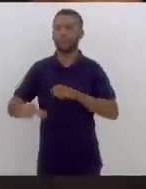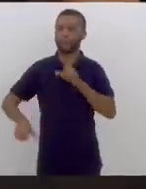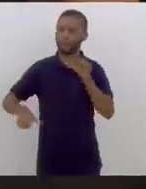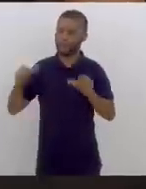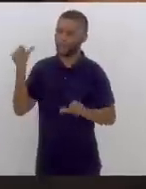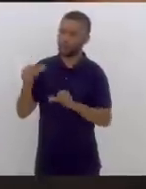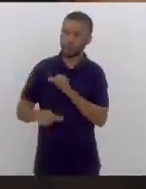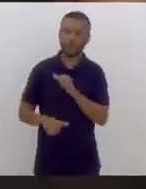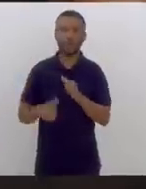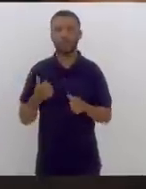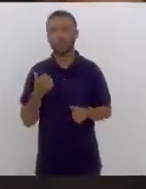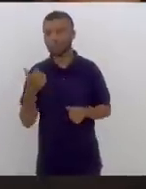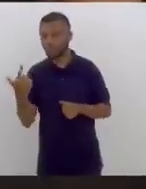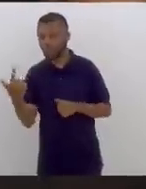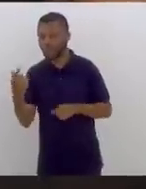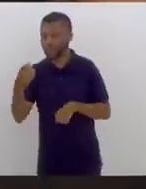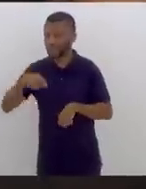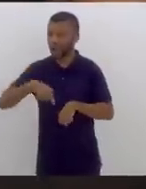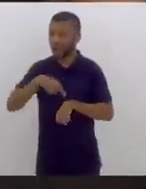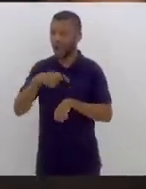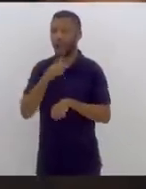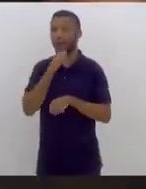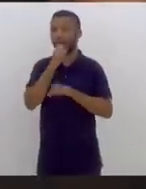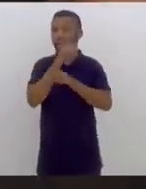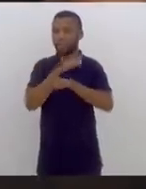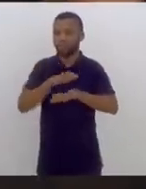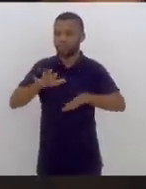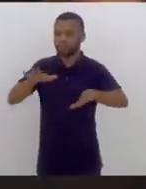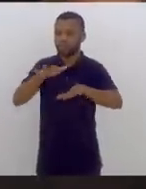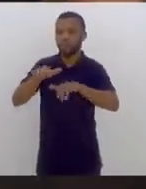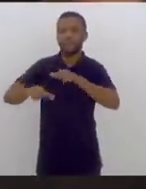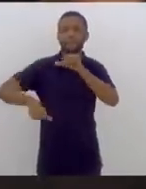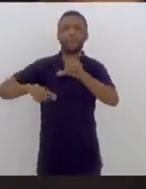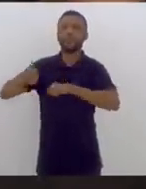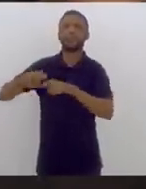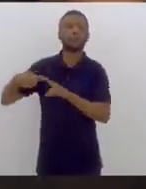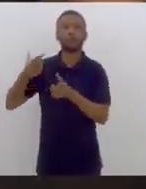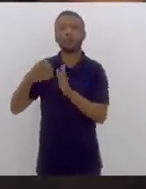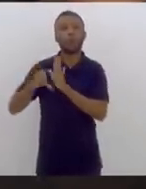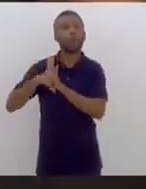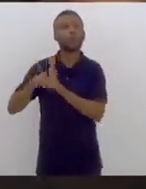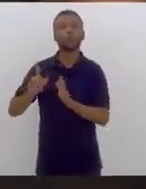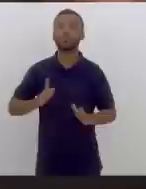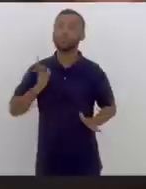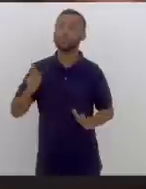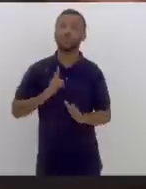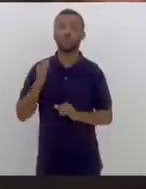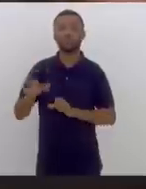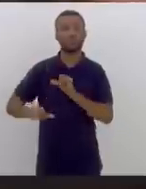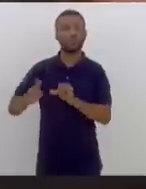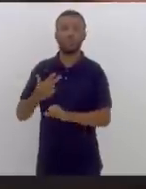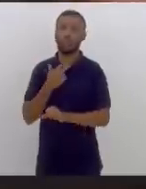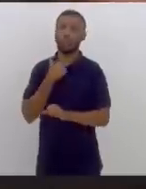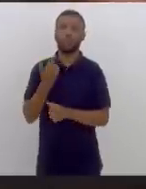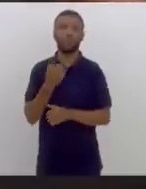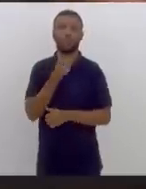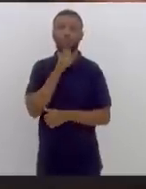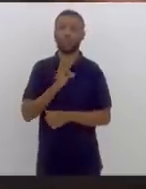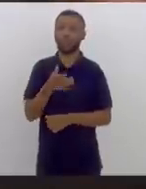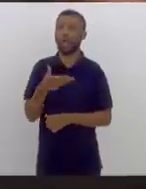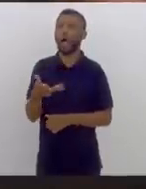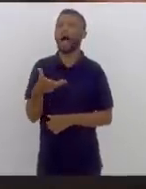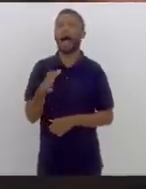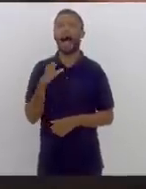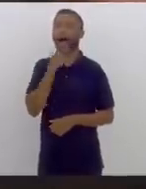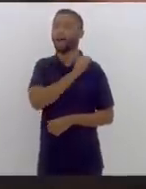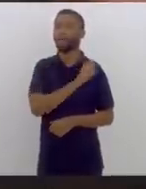maré a cada 12 horas ela muda porque que a concepção do gestor não pode mudar ninguém tá falando aqui para fazer a troca de caixa não pelo